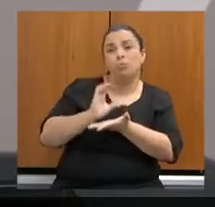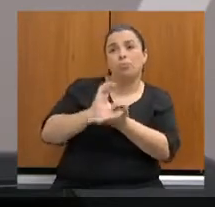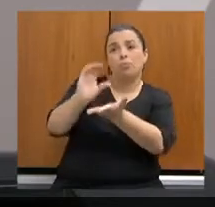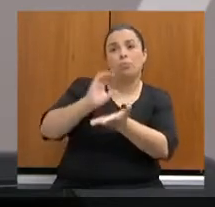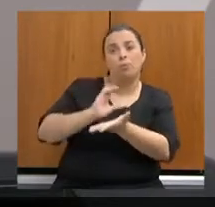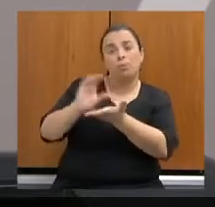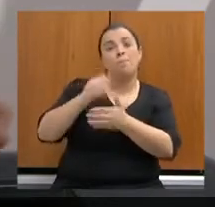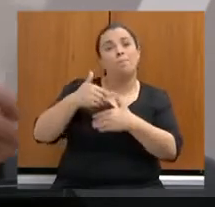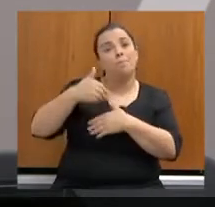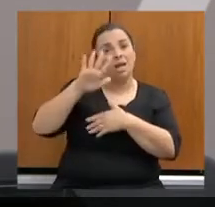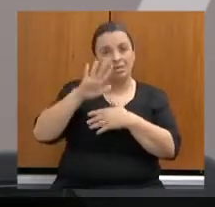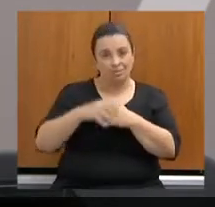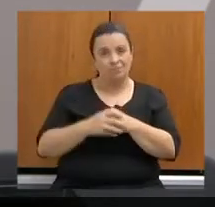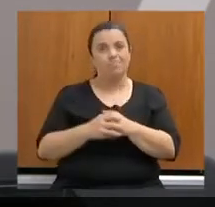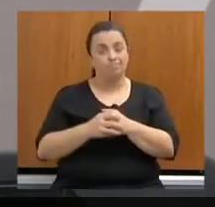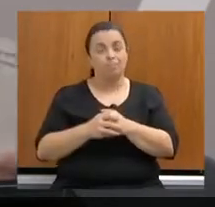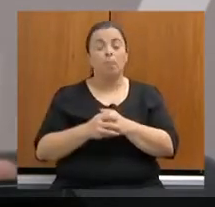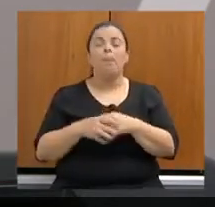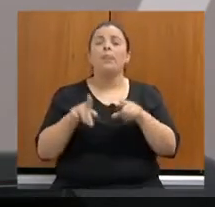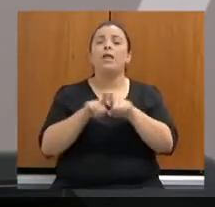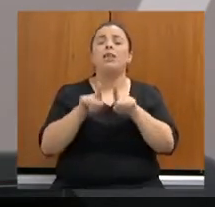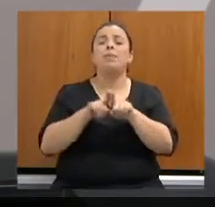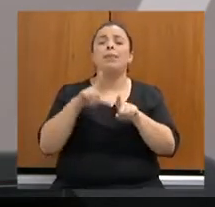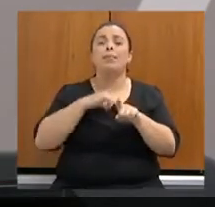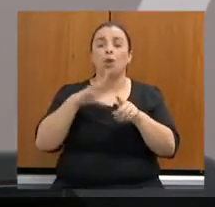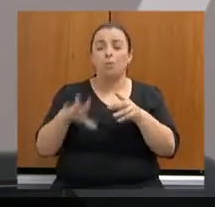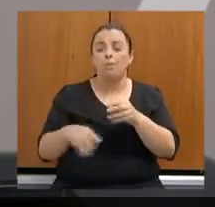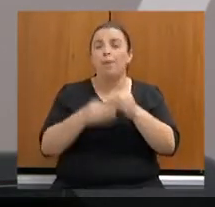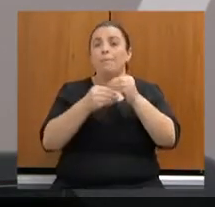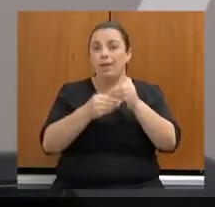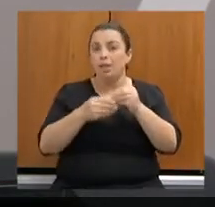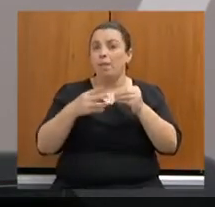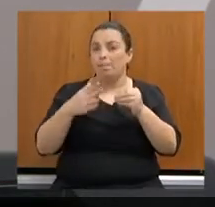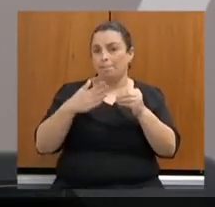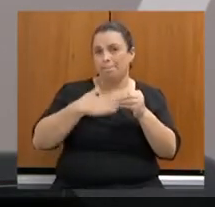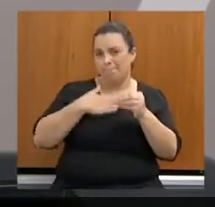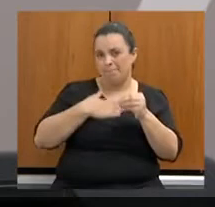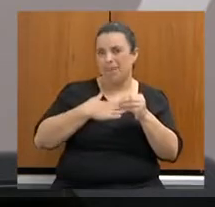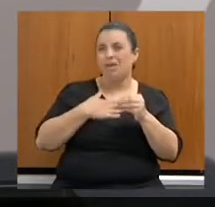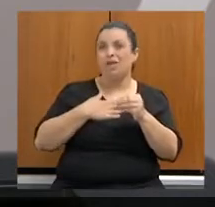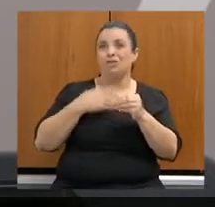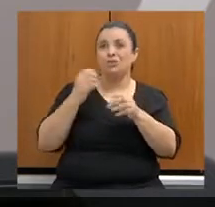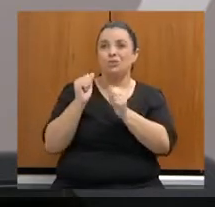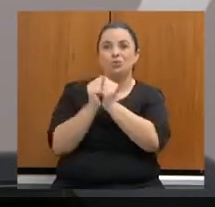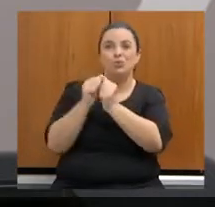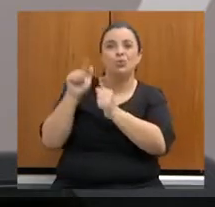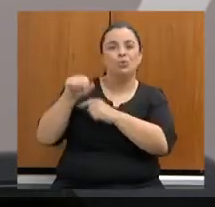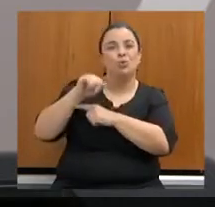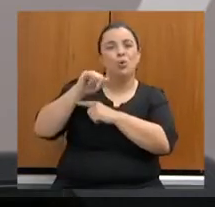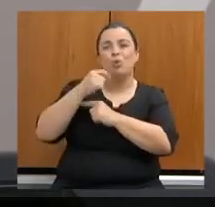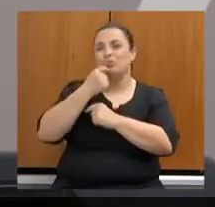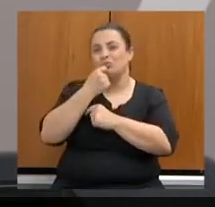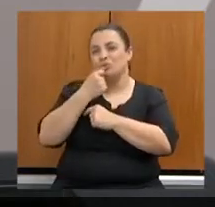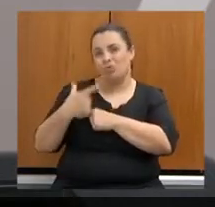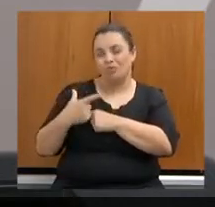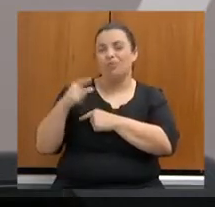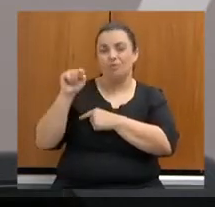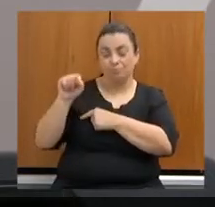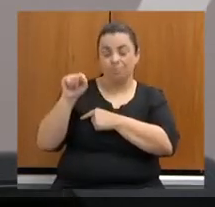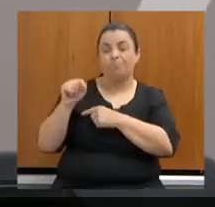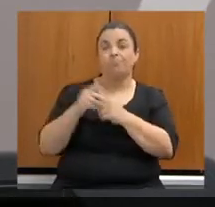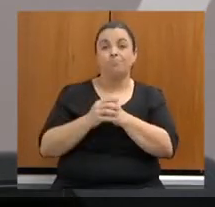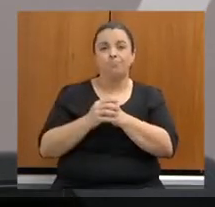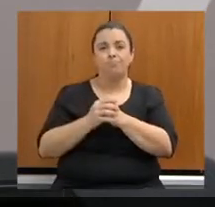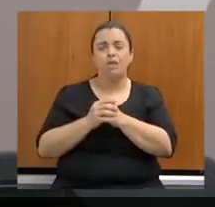pouco mais também tem uma Emenda também minha e do deputado João Vitor Xavier aqui a pedido que foi feito pelo